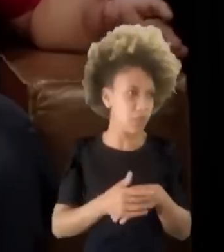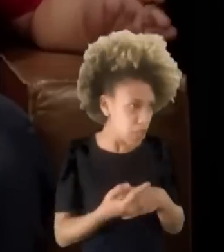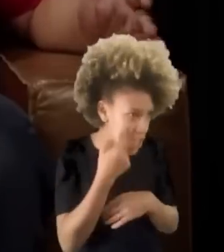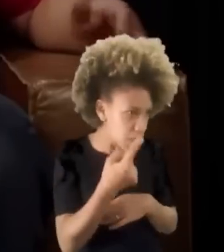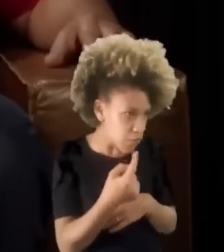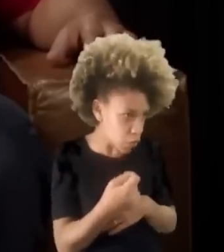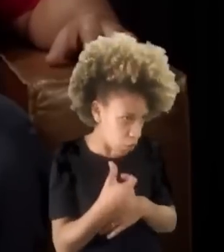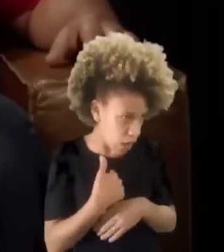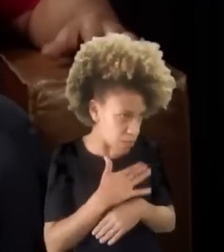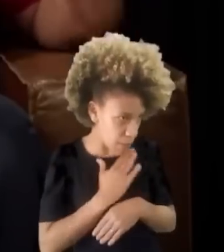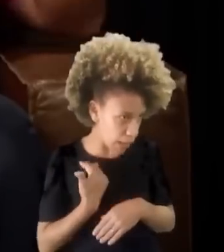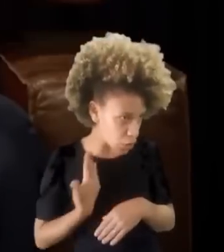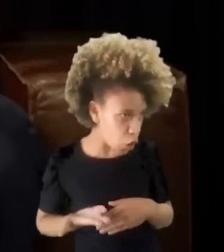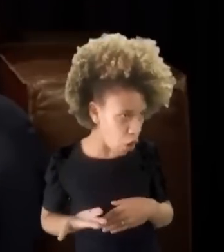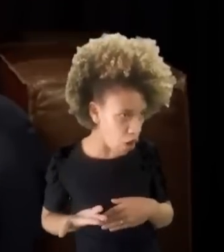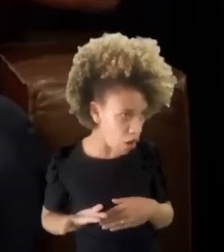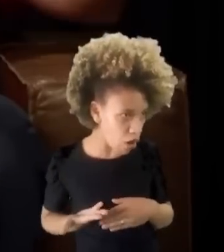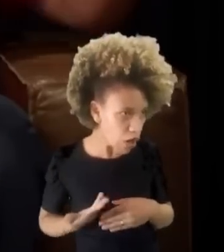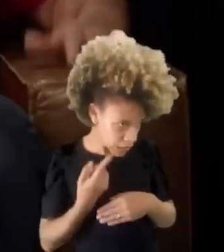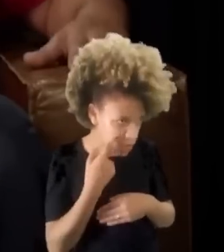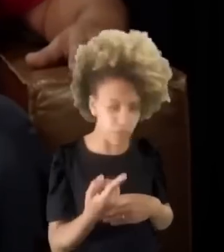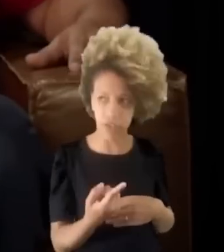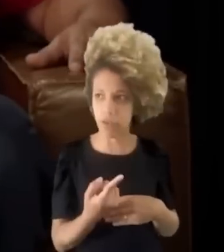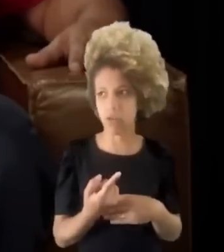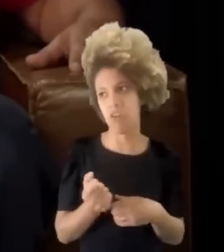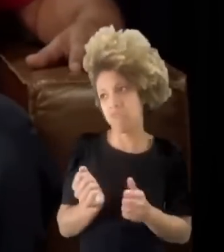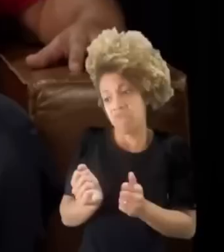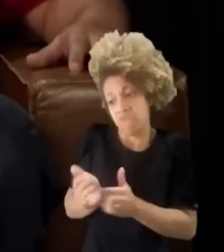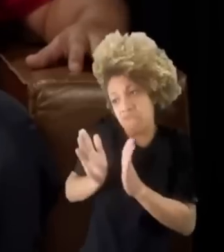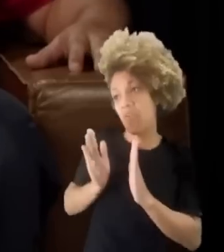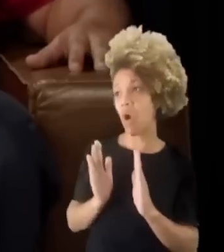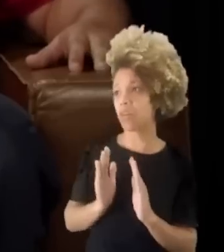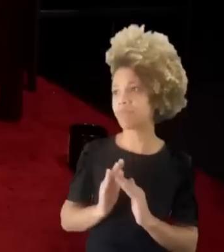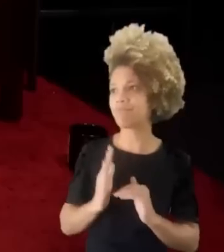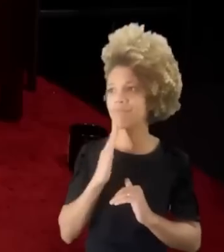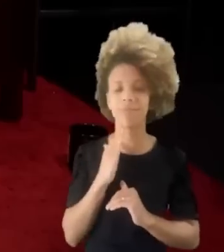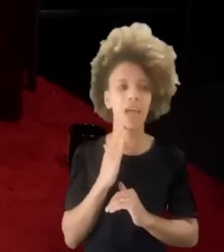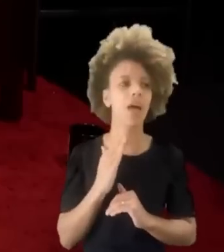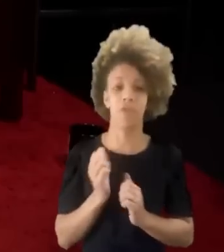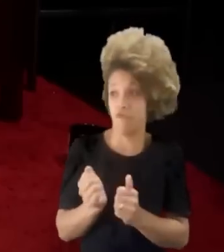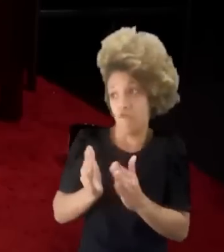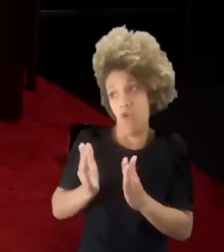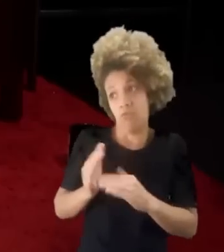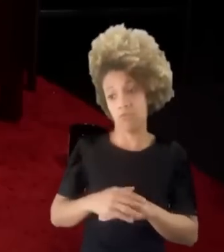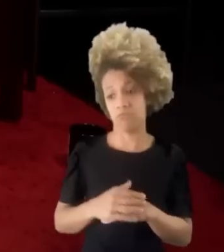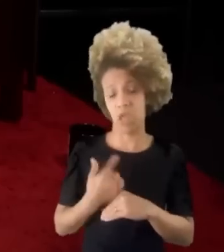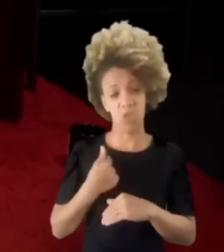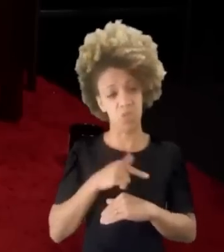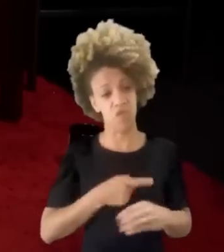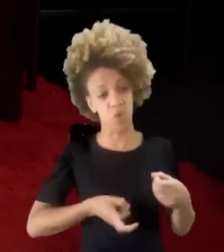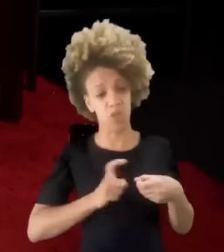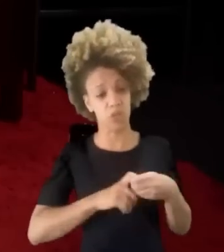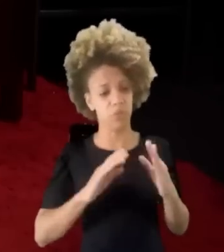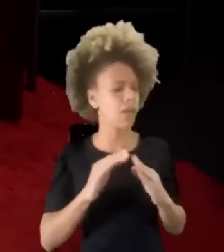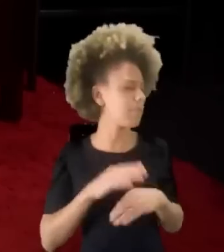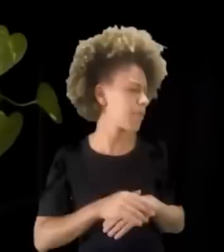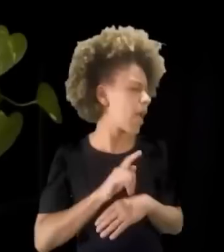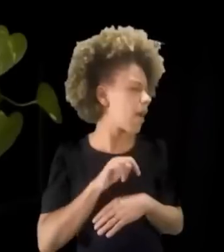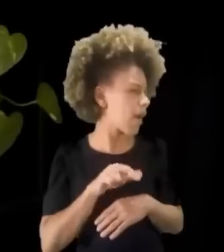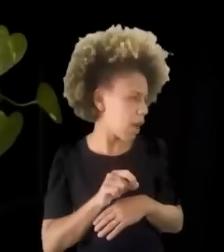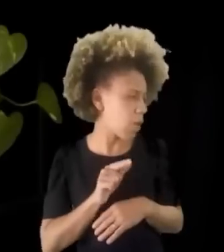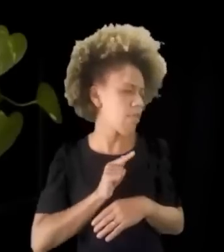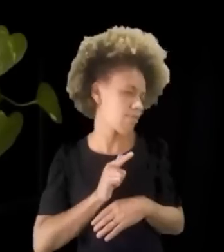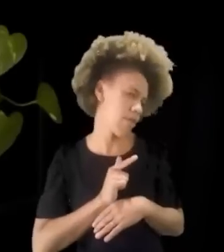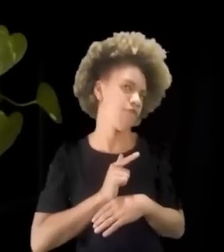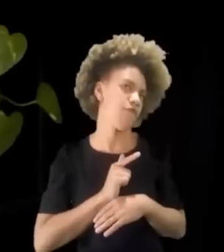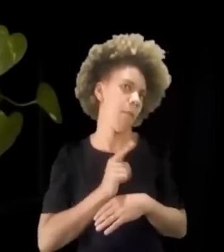assim mano você viu que você quase me matou mano né Se for tô indo pra minha casa irmão teve uma uma